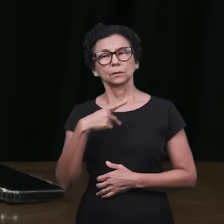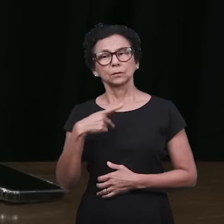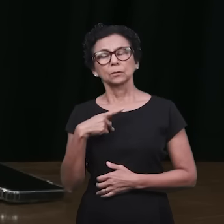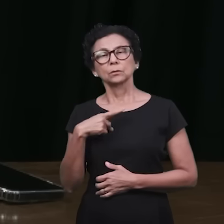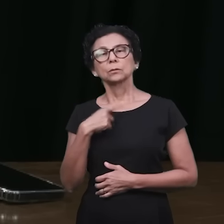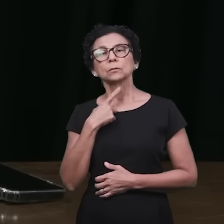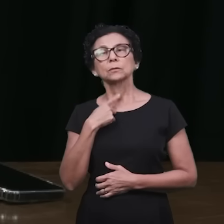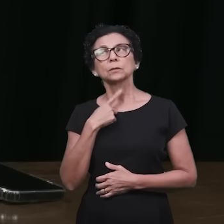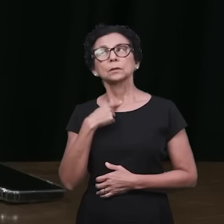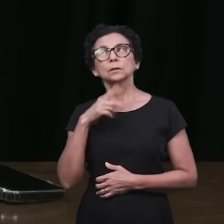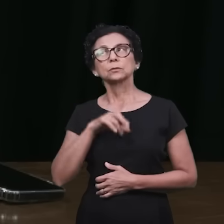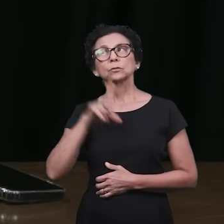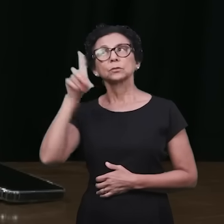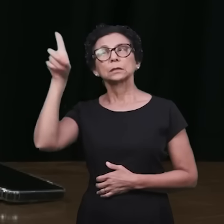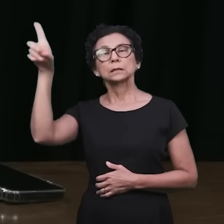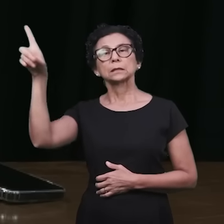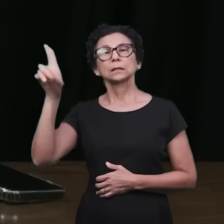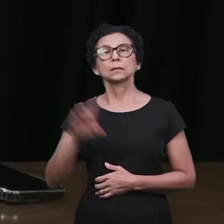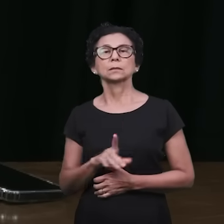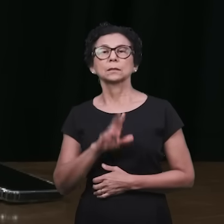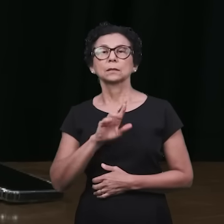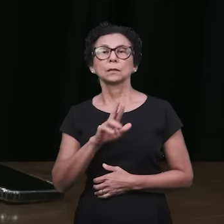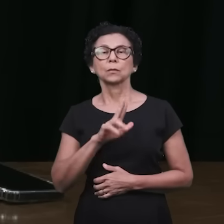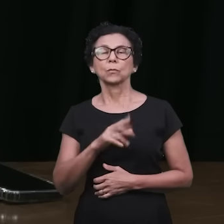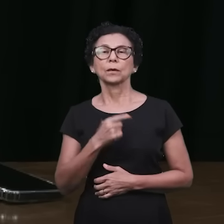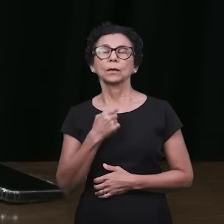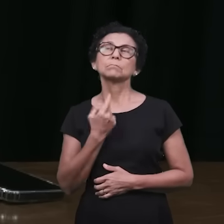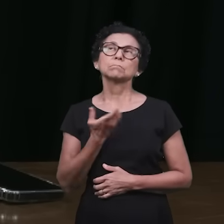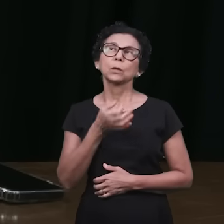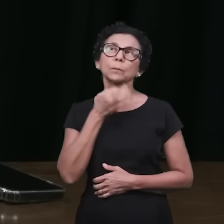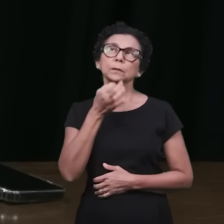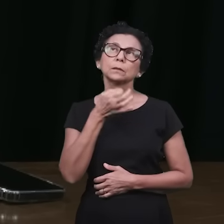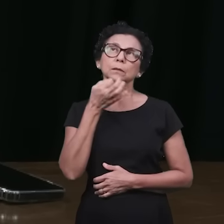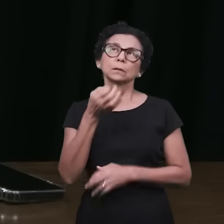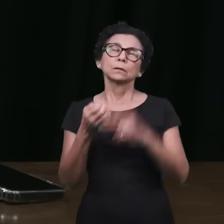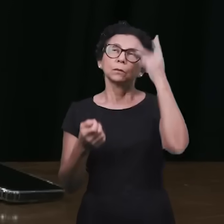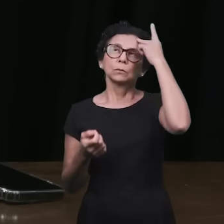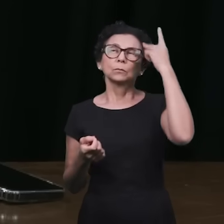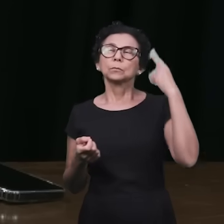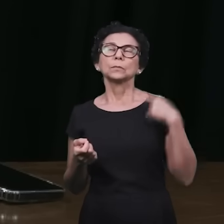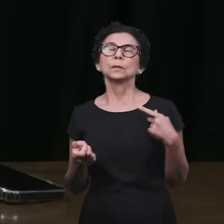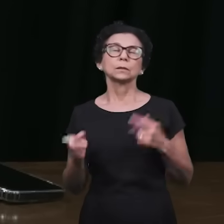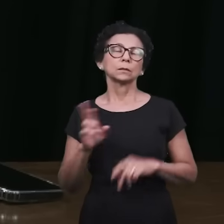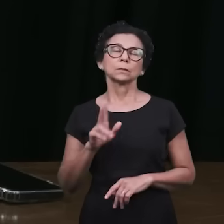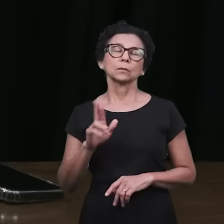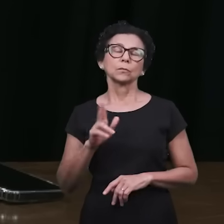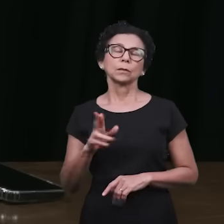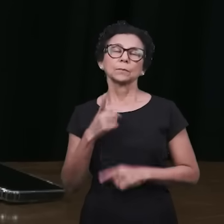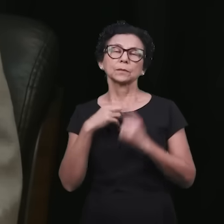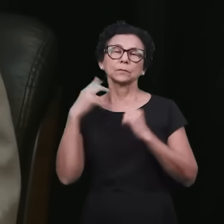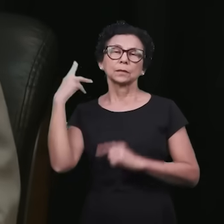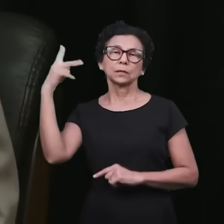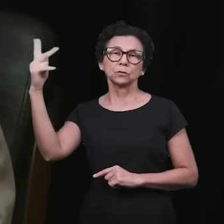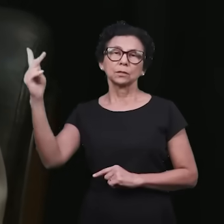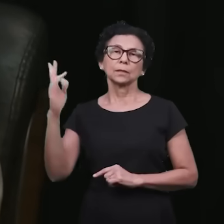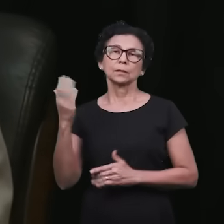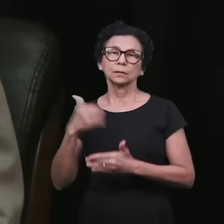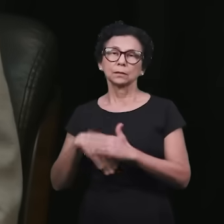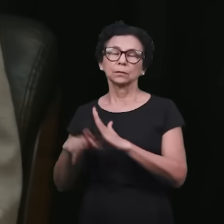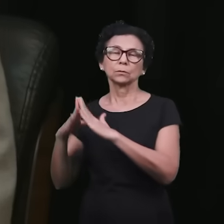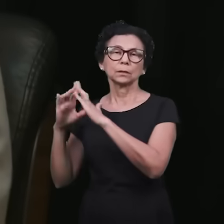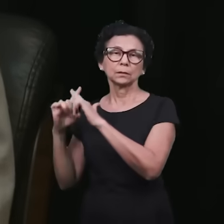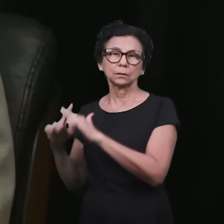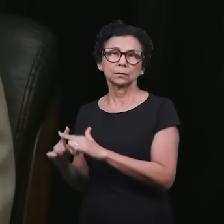é porque não é aquilo que eu acho, aquilo que eu penso, mas a vontade de Deus manifesta cada dia no meio do rebanho, não é verdade, pastor? Isso. Agora,